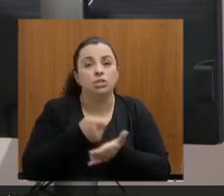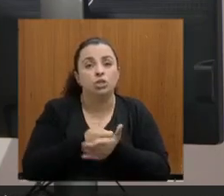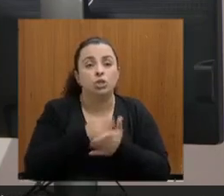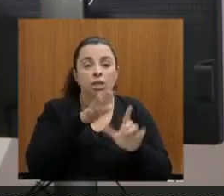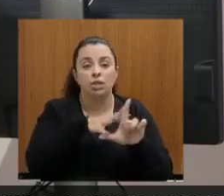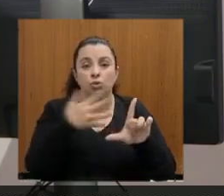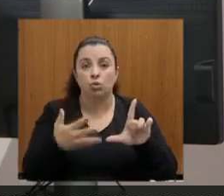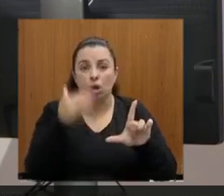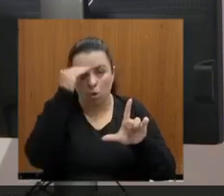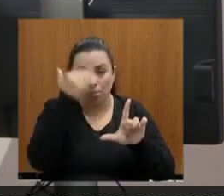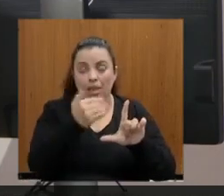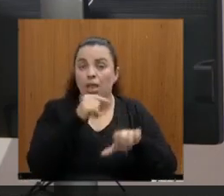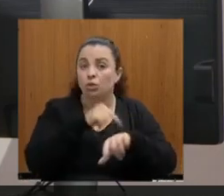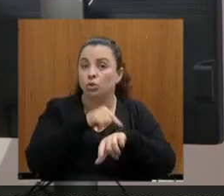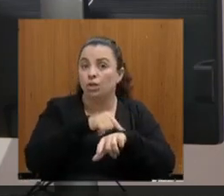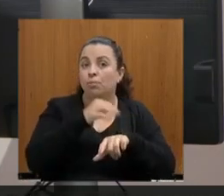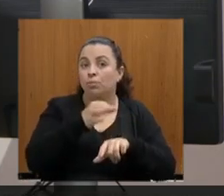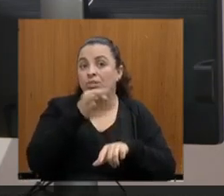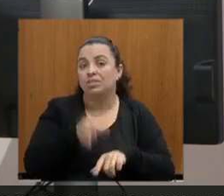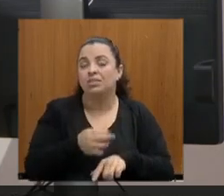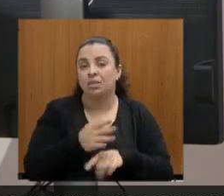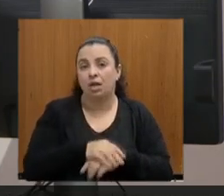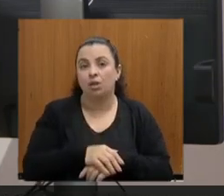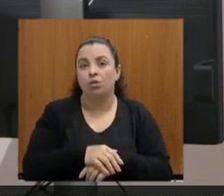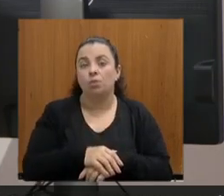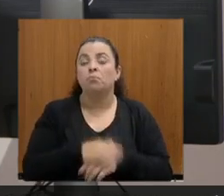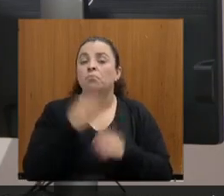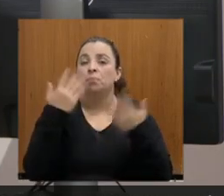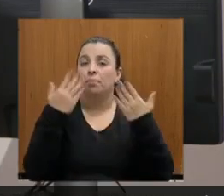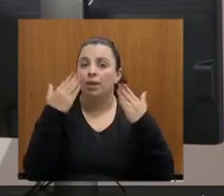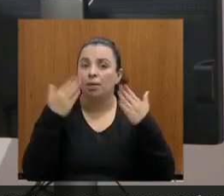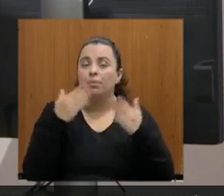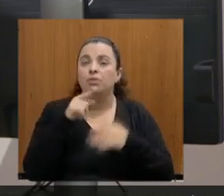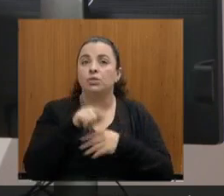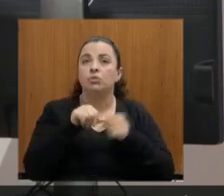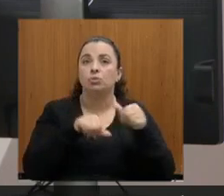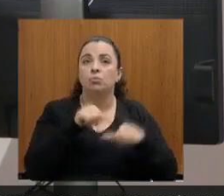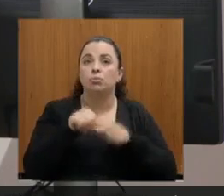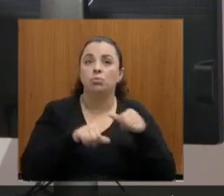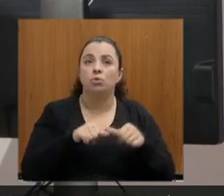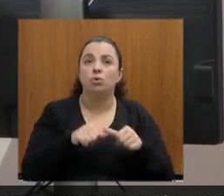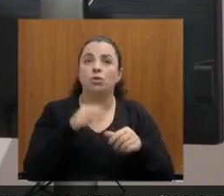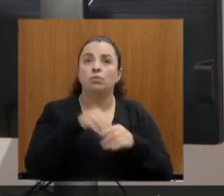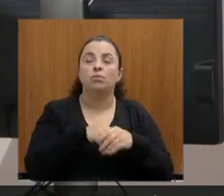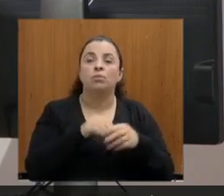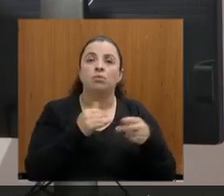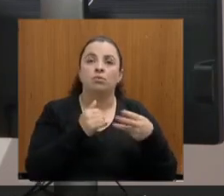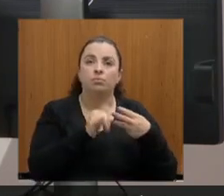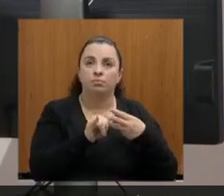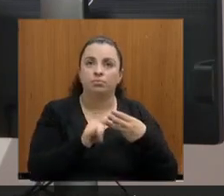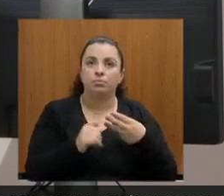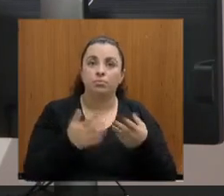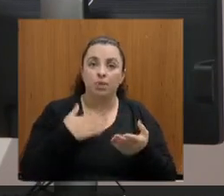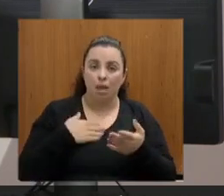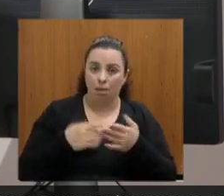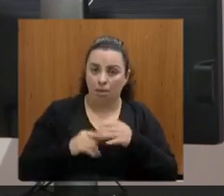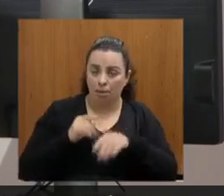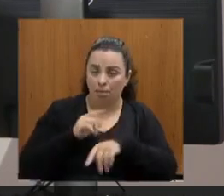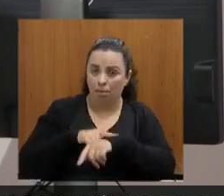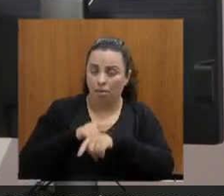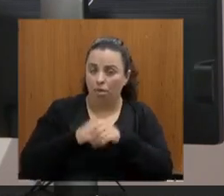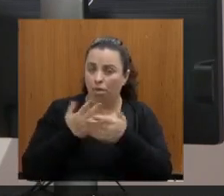para parabenizar E isso não custam que mudou nessa Elise hoje tá sendo meu tempo seu presente vai ficar um pulo aí